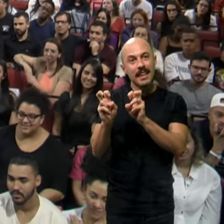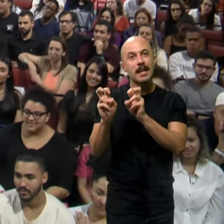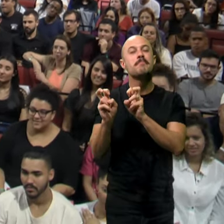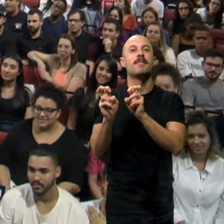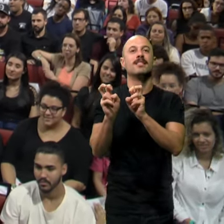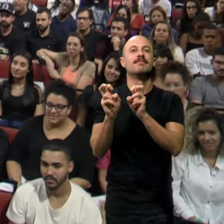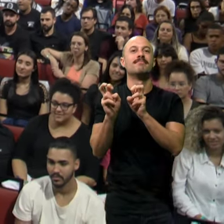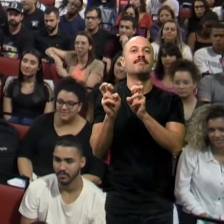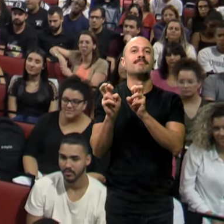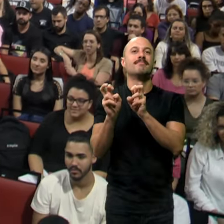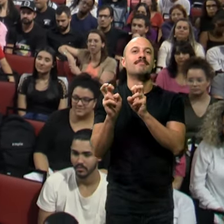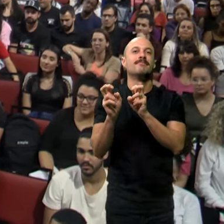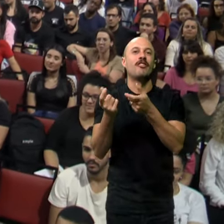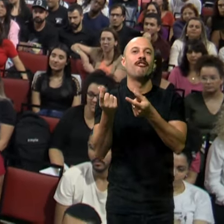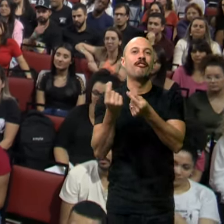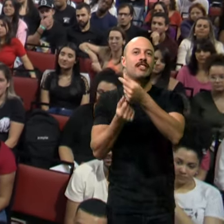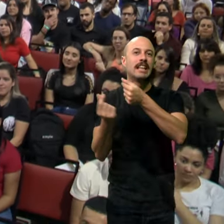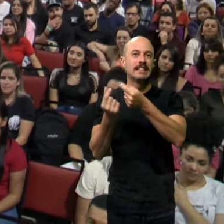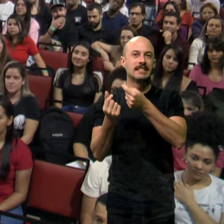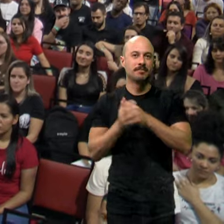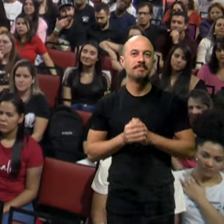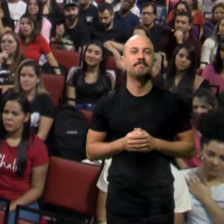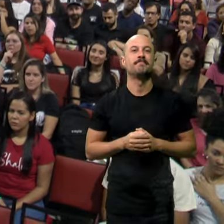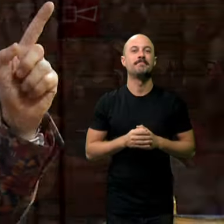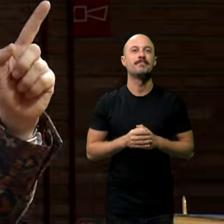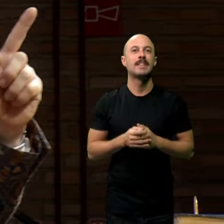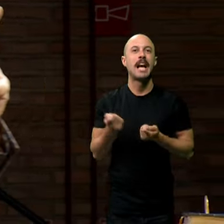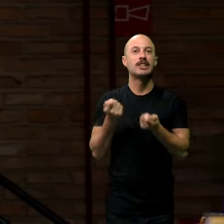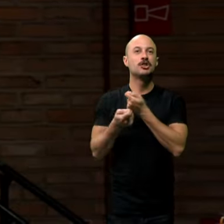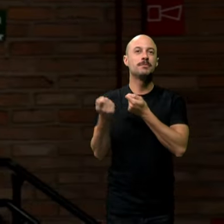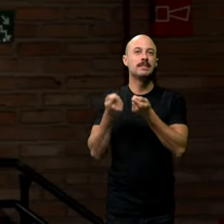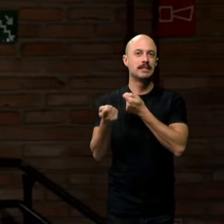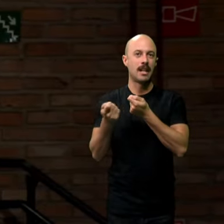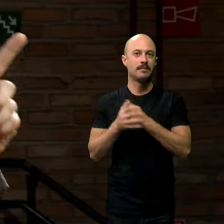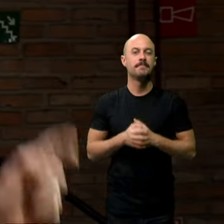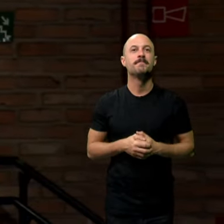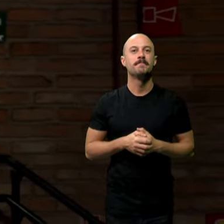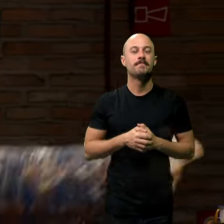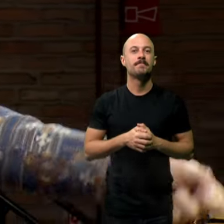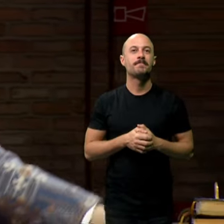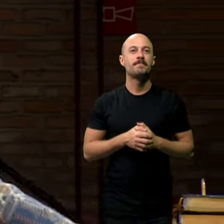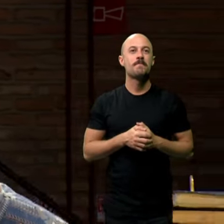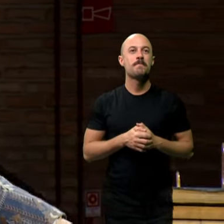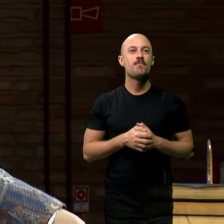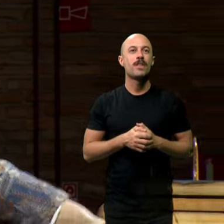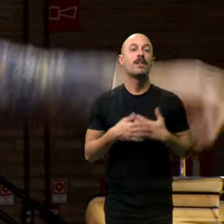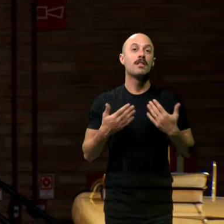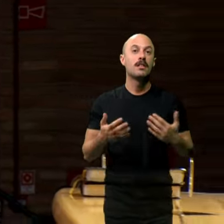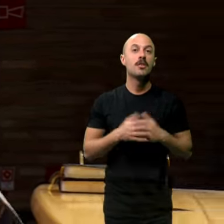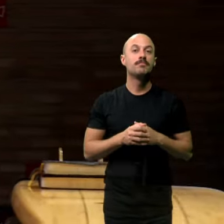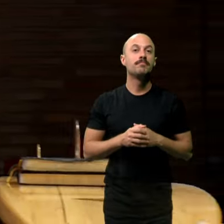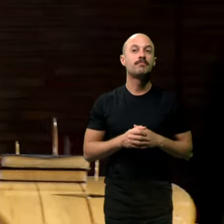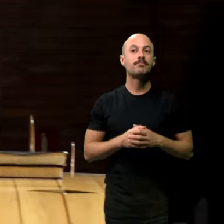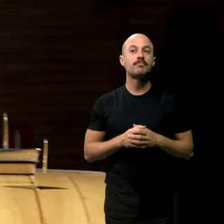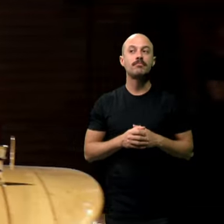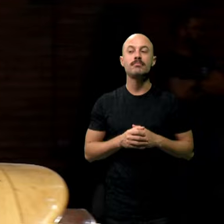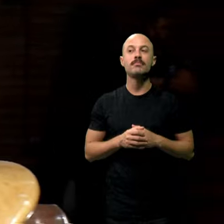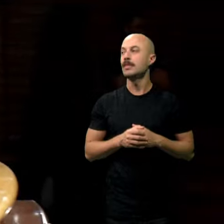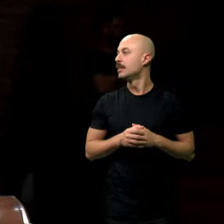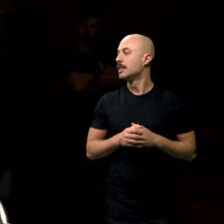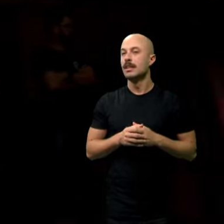Entendi esses 3 princípios. Administrar as dívidas... Semeia no reino e ativa a